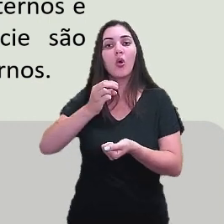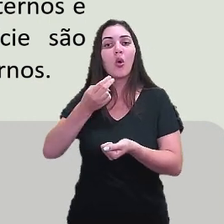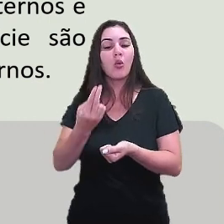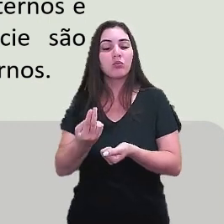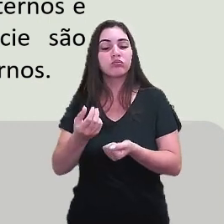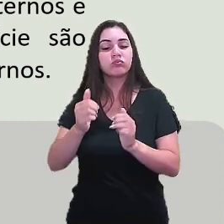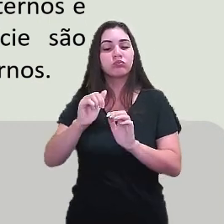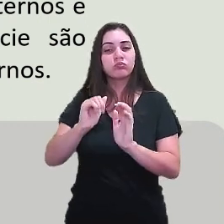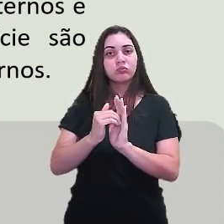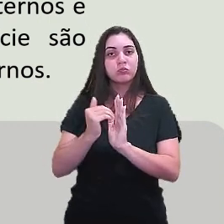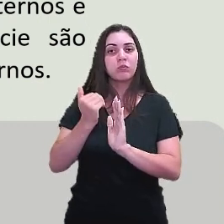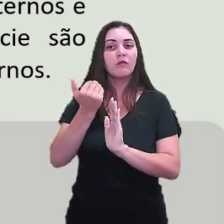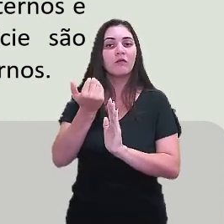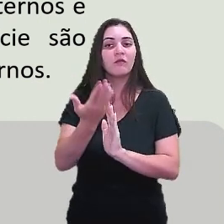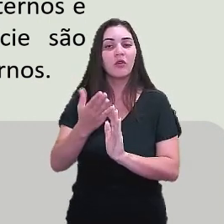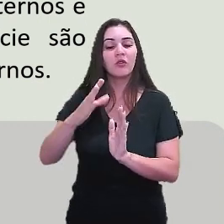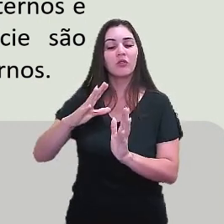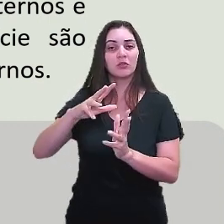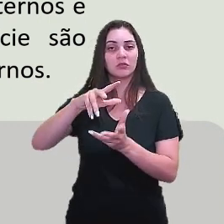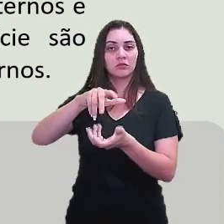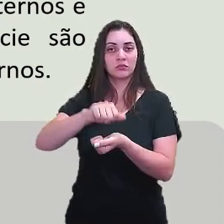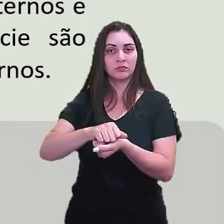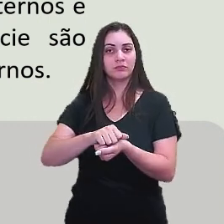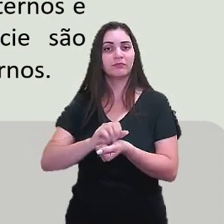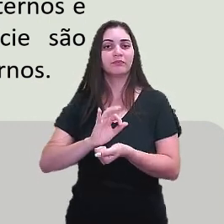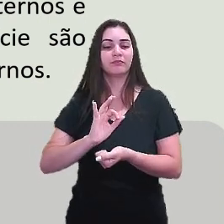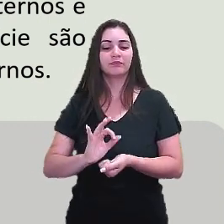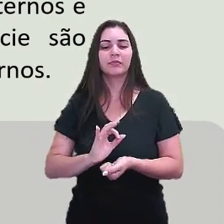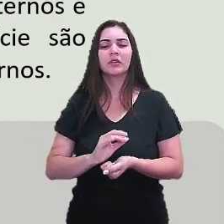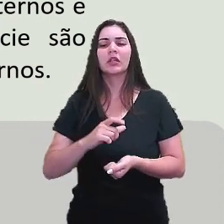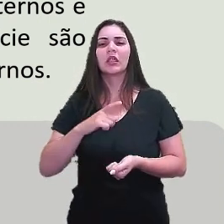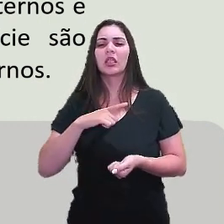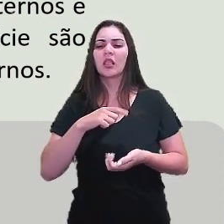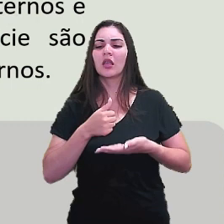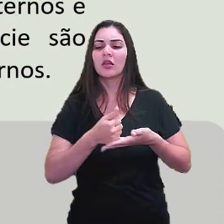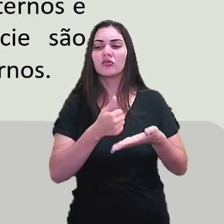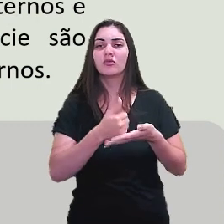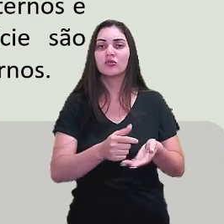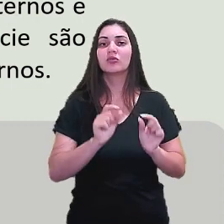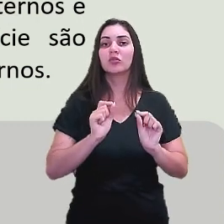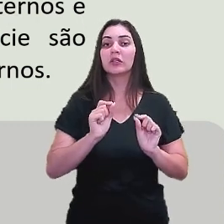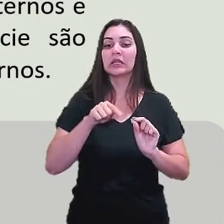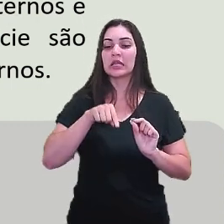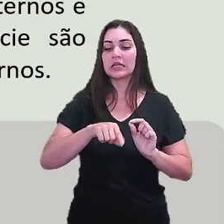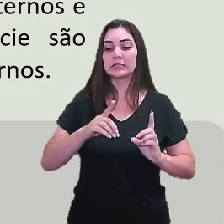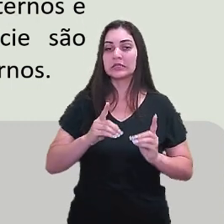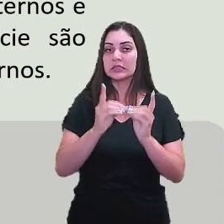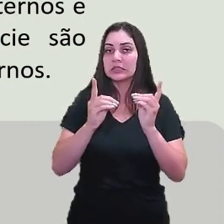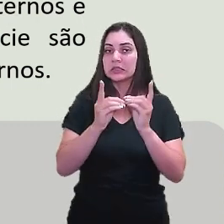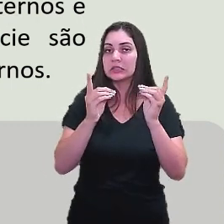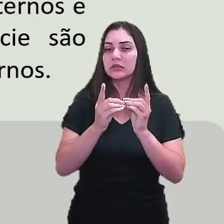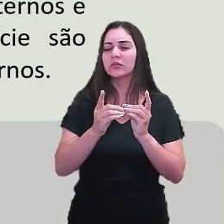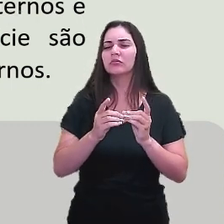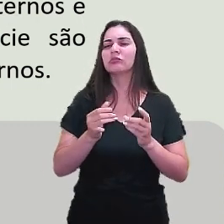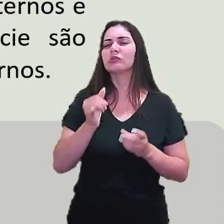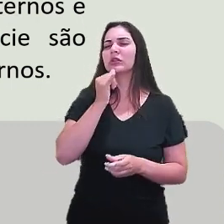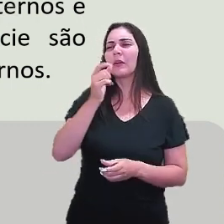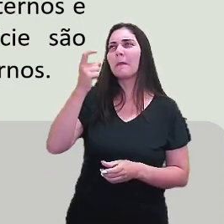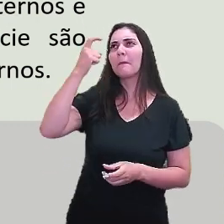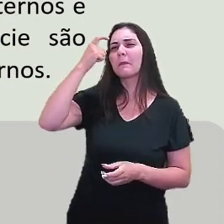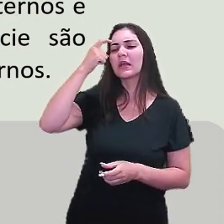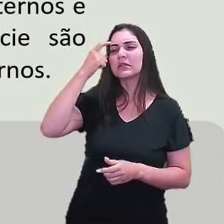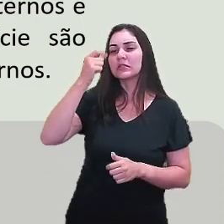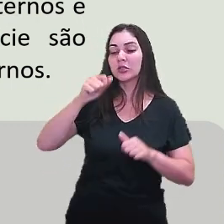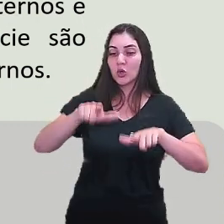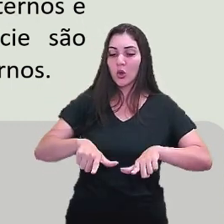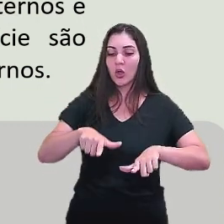externos, que vem de fora para dentro do planeta, que contribui para que essa dinâmica, né? A gente pensa que o terreno está ali